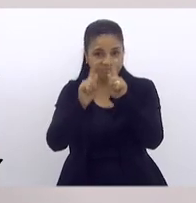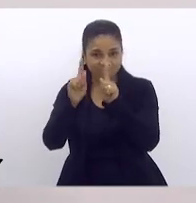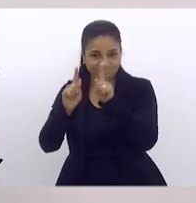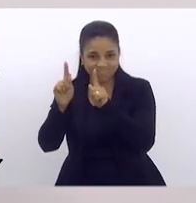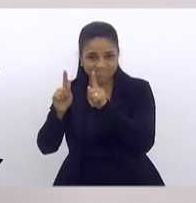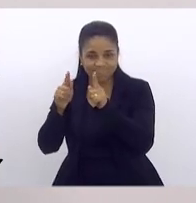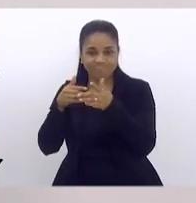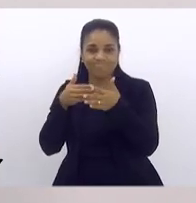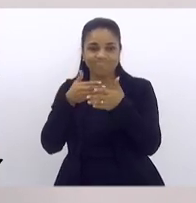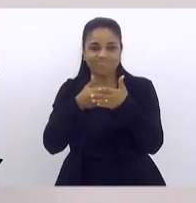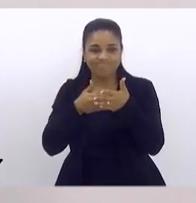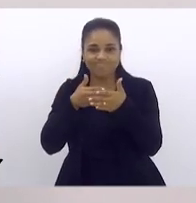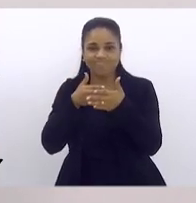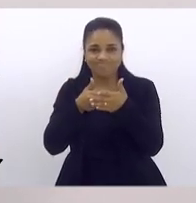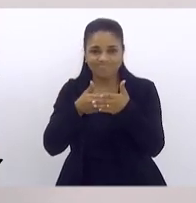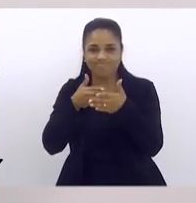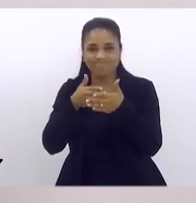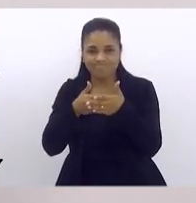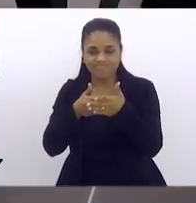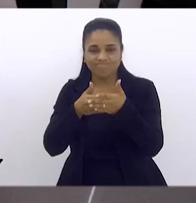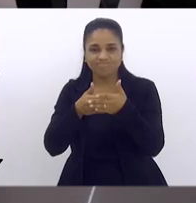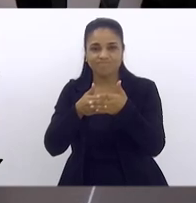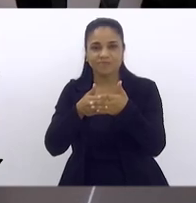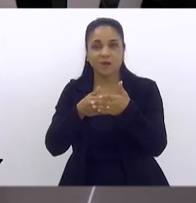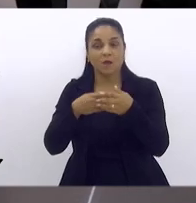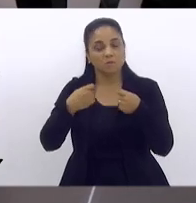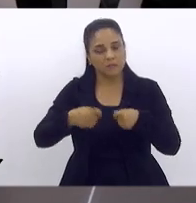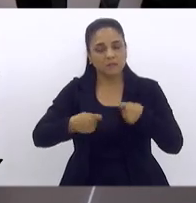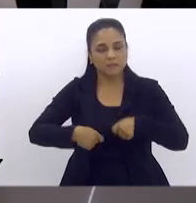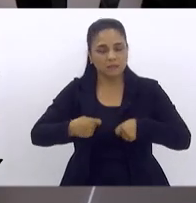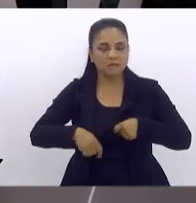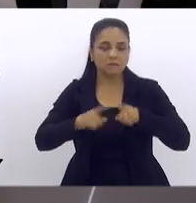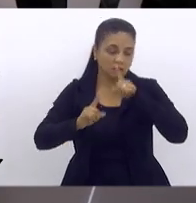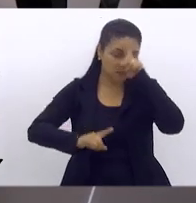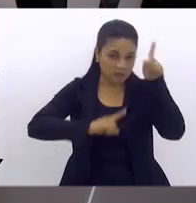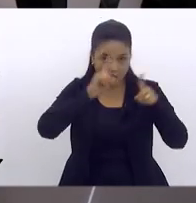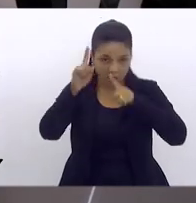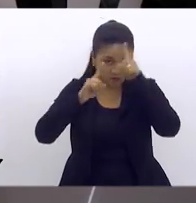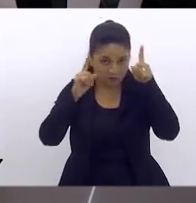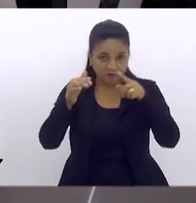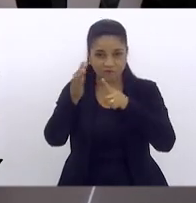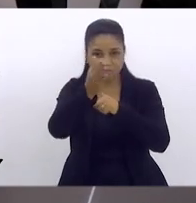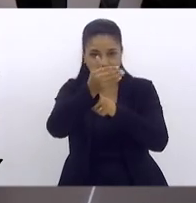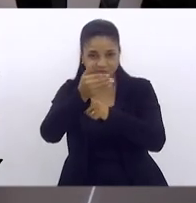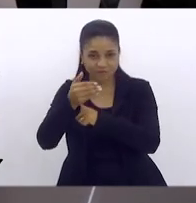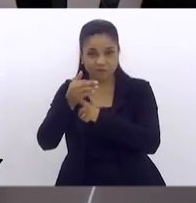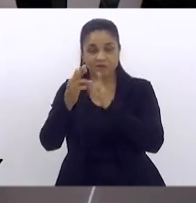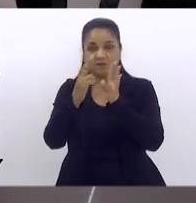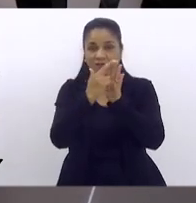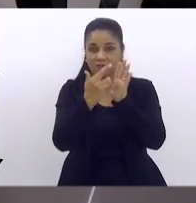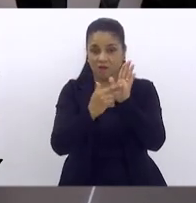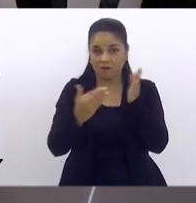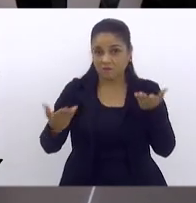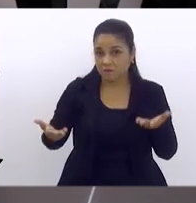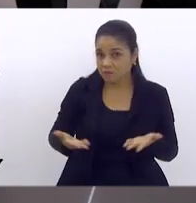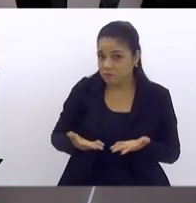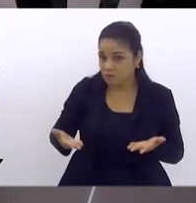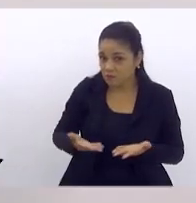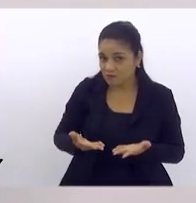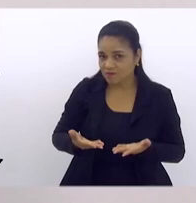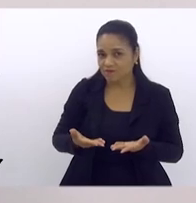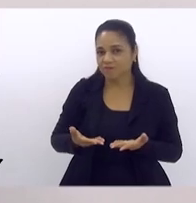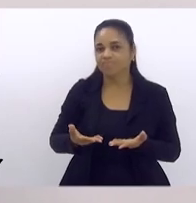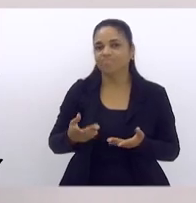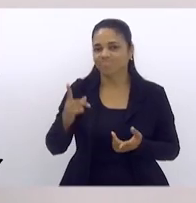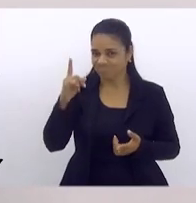não são tem que ser criativos para vencer isso nas regras atuais colocadas está